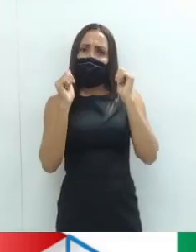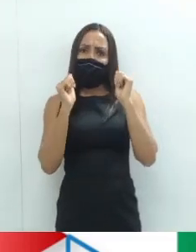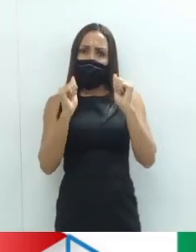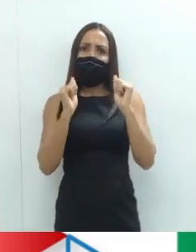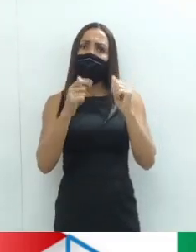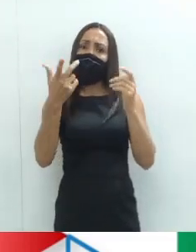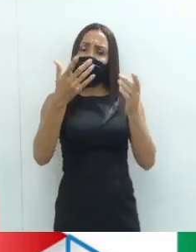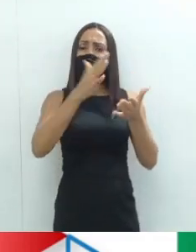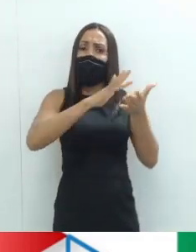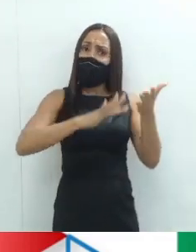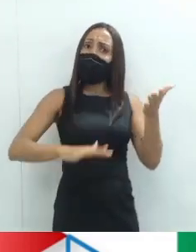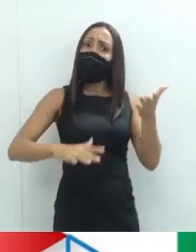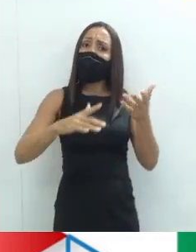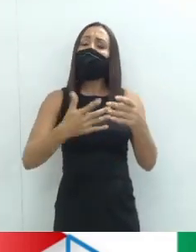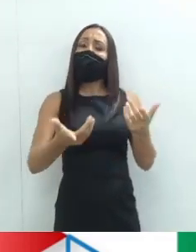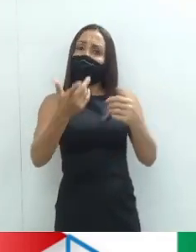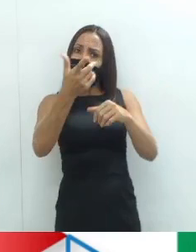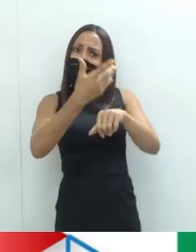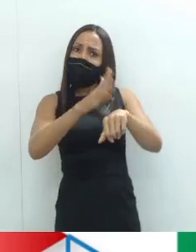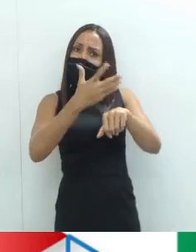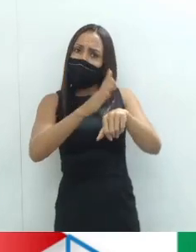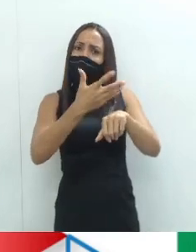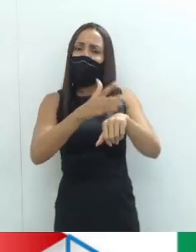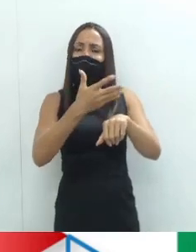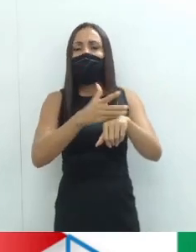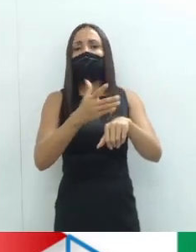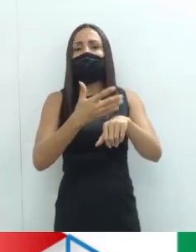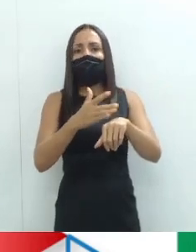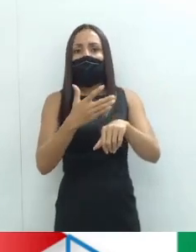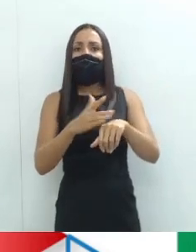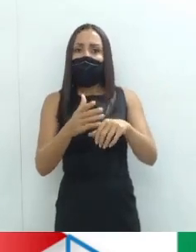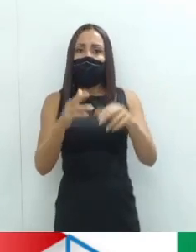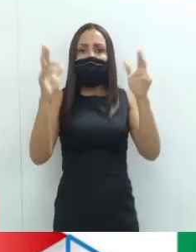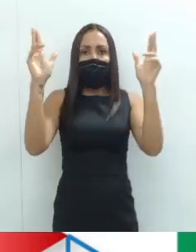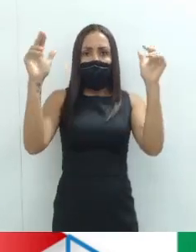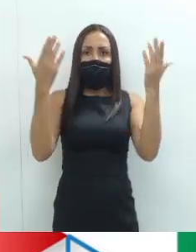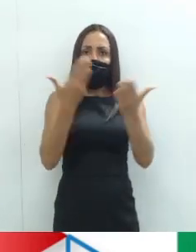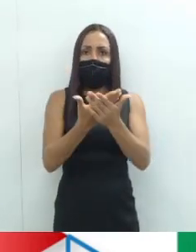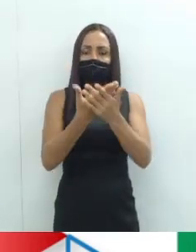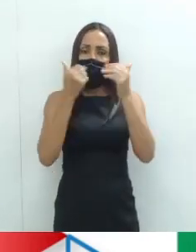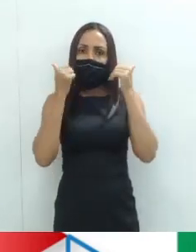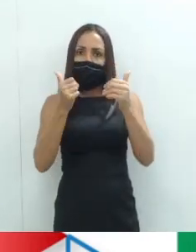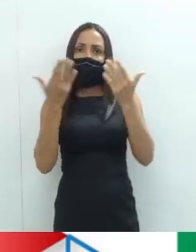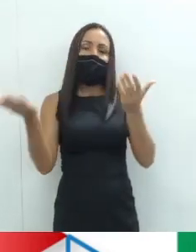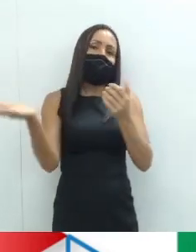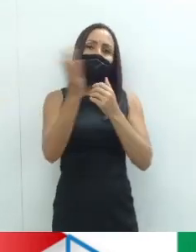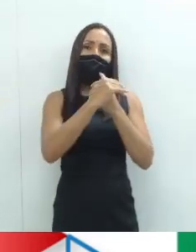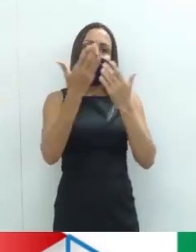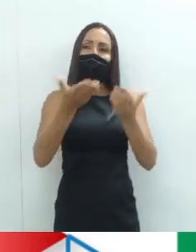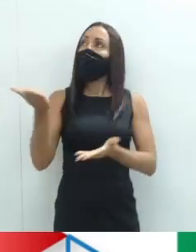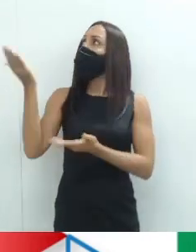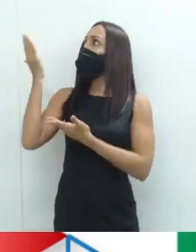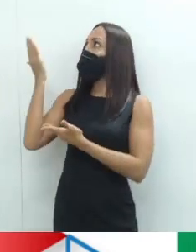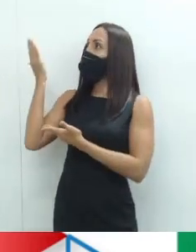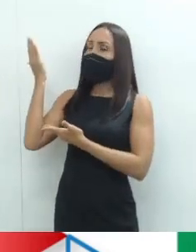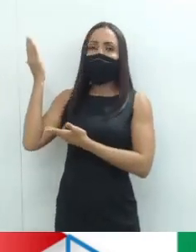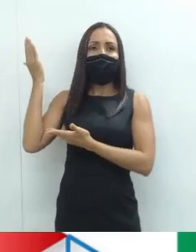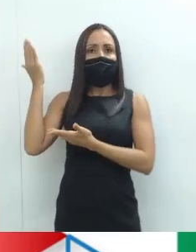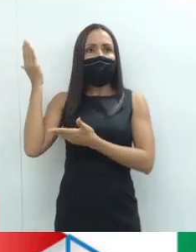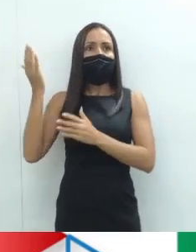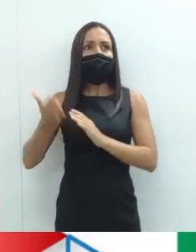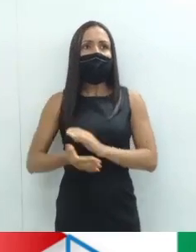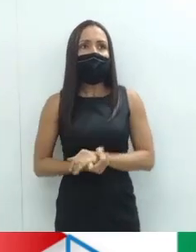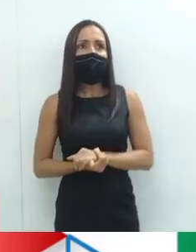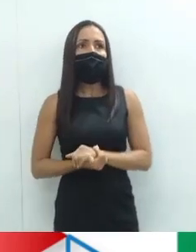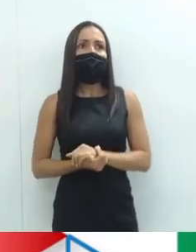como uma atividade aí para você treinar um pouquinho o conteúdo da aula de hoje, certo? Então vamos dar uma olhadinha aí na tela, olha só.